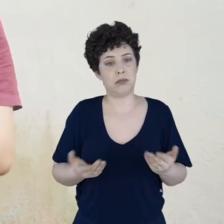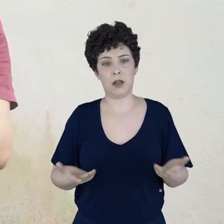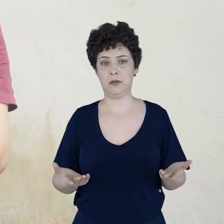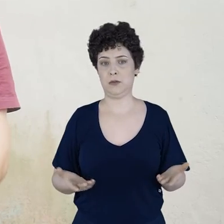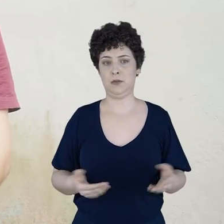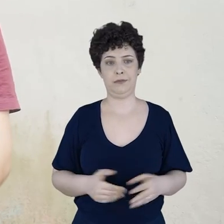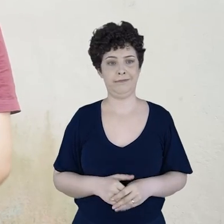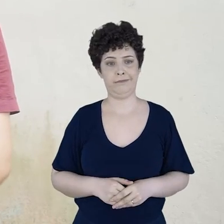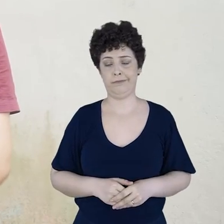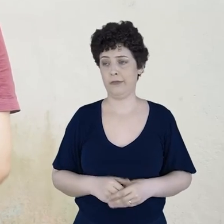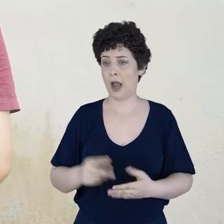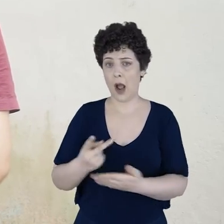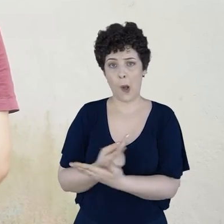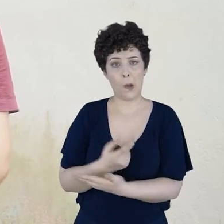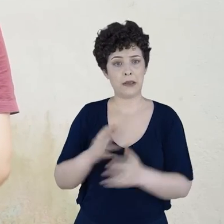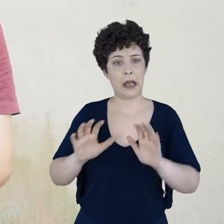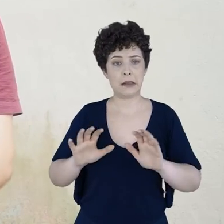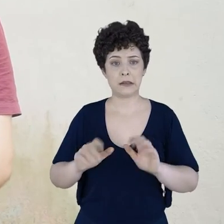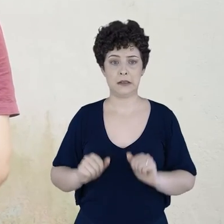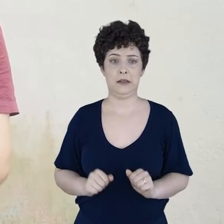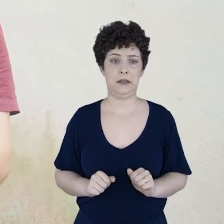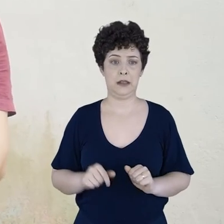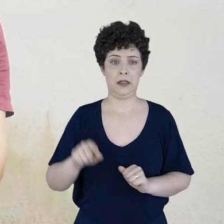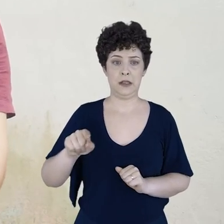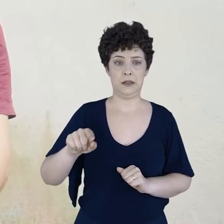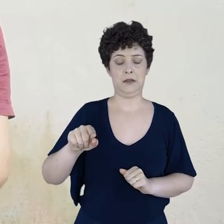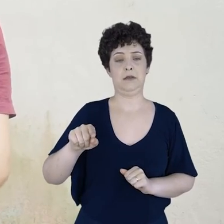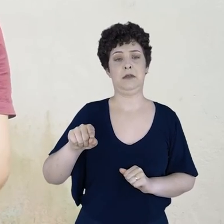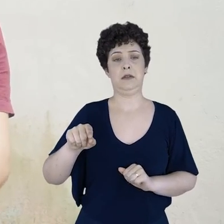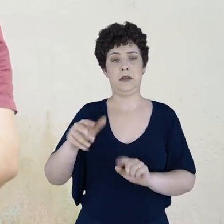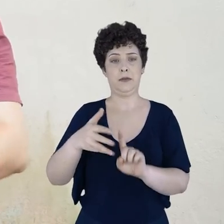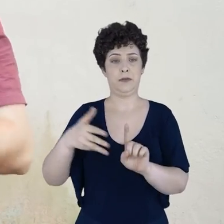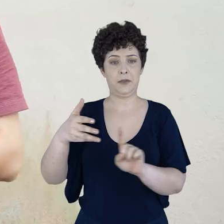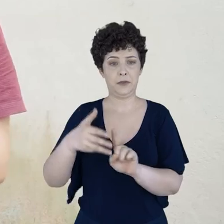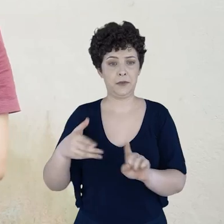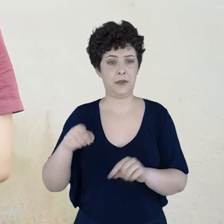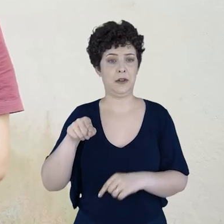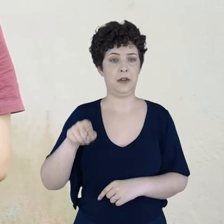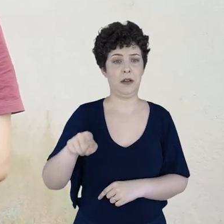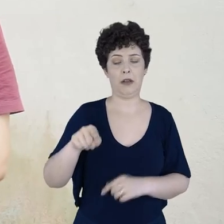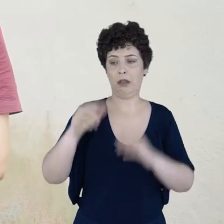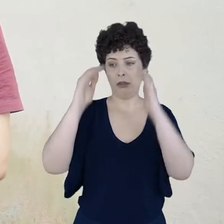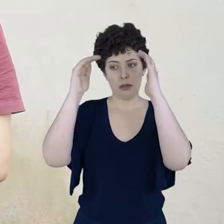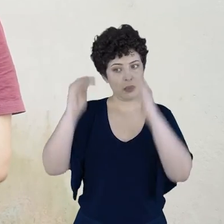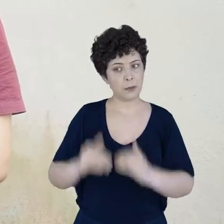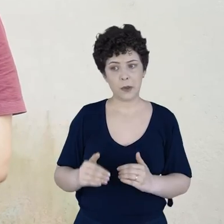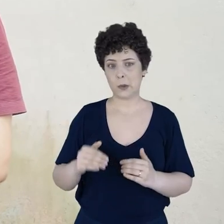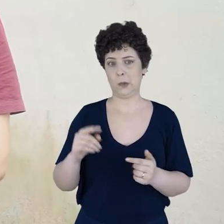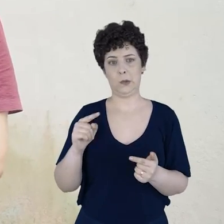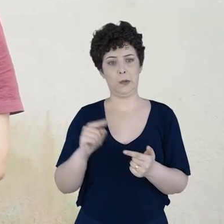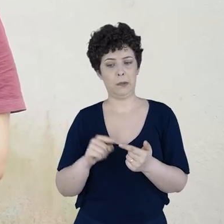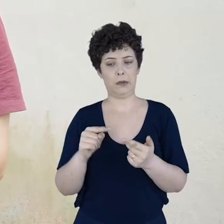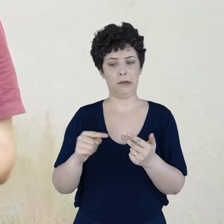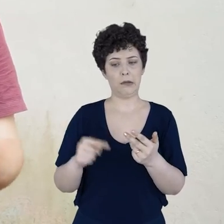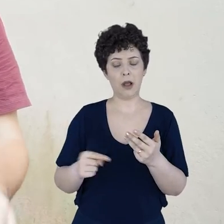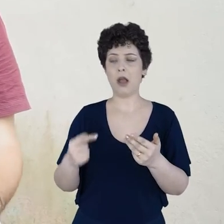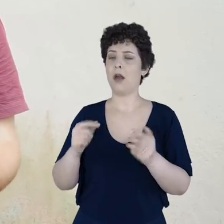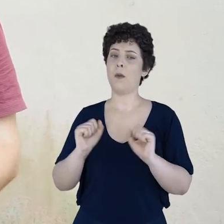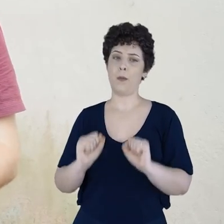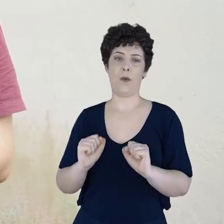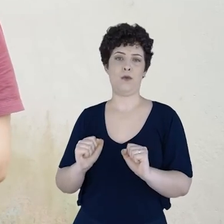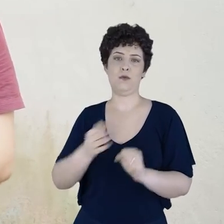E é isso. Acontece assim, tipo, cara, isso que você tá falando é desrespeitoso, ou, né?